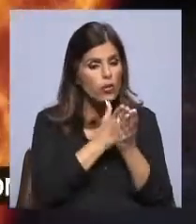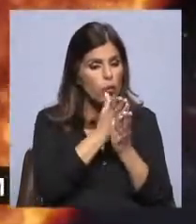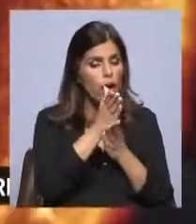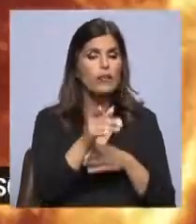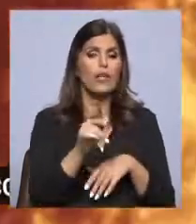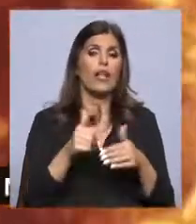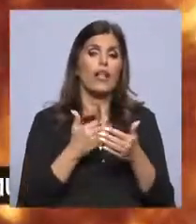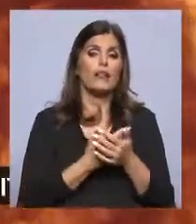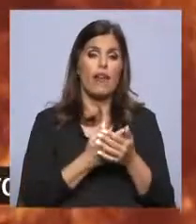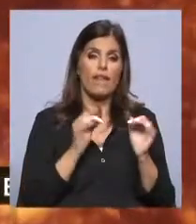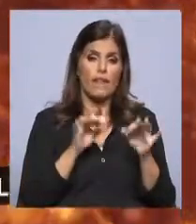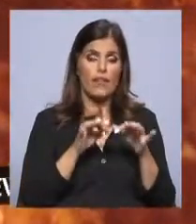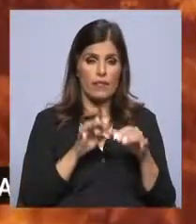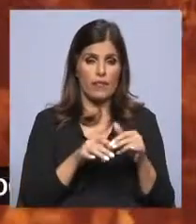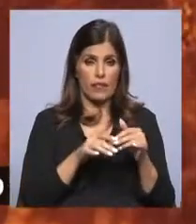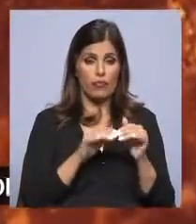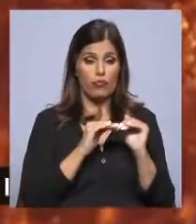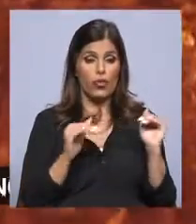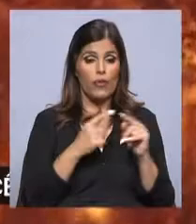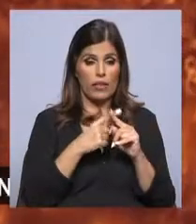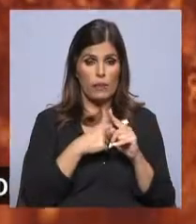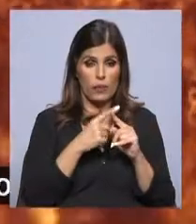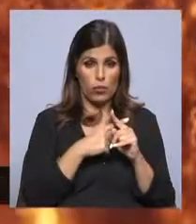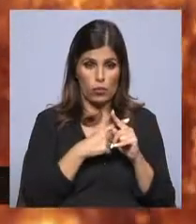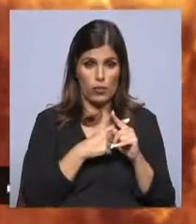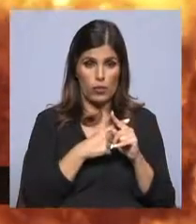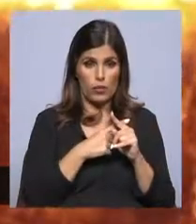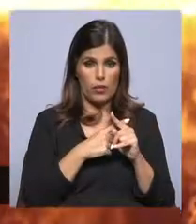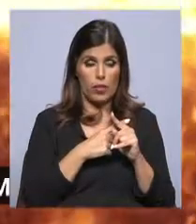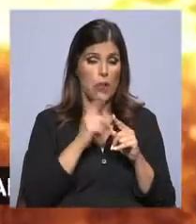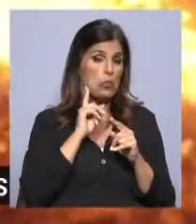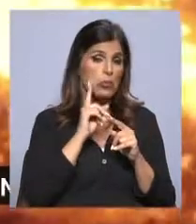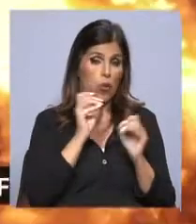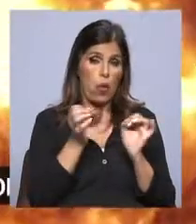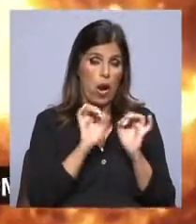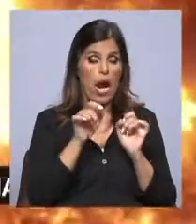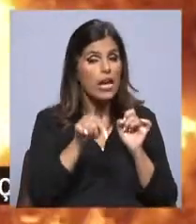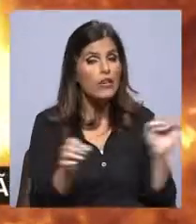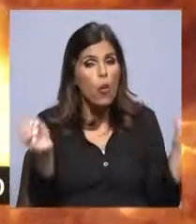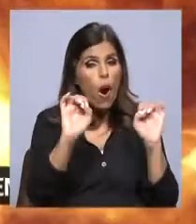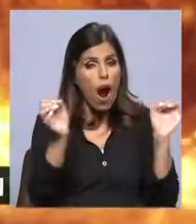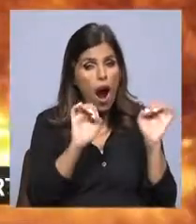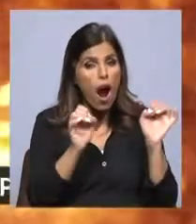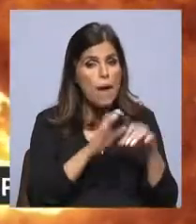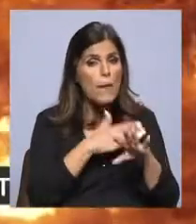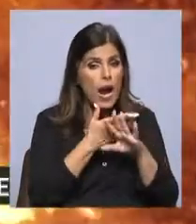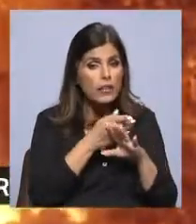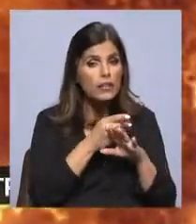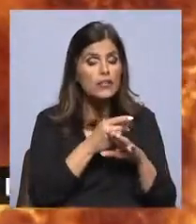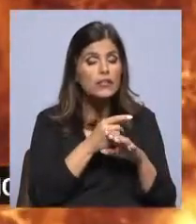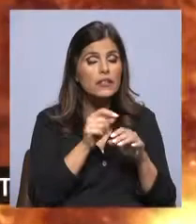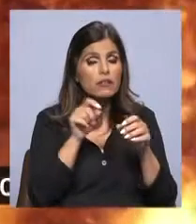de ter qualquer tipo de nível de temperatura significativa. Aqui não, nós identificamos num dos